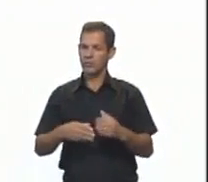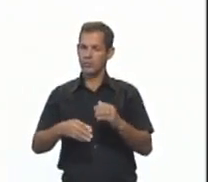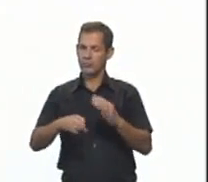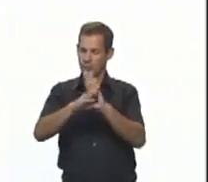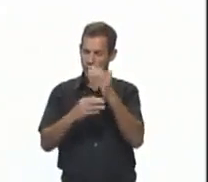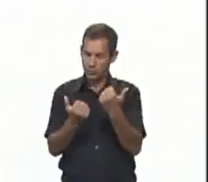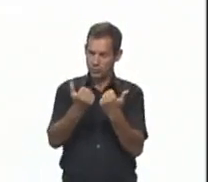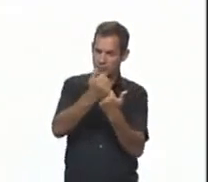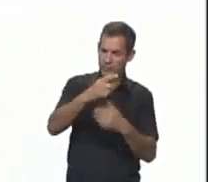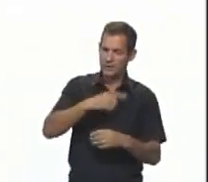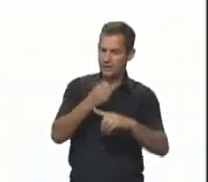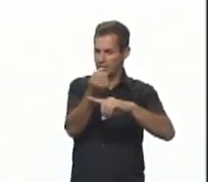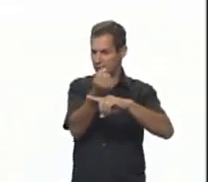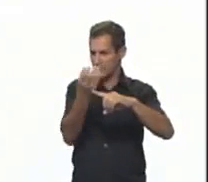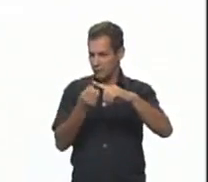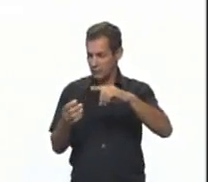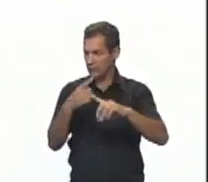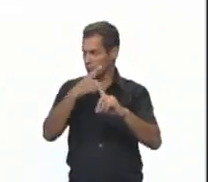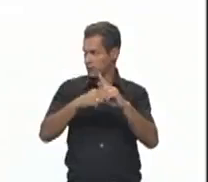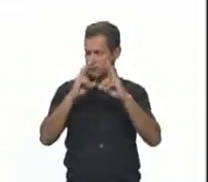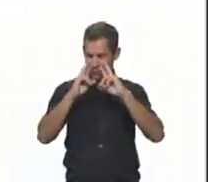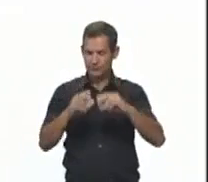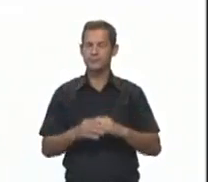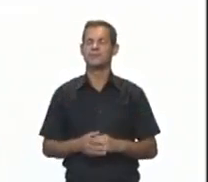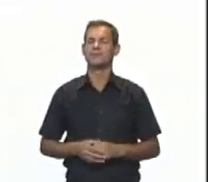substituição, a gente tem uma função desse tipo, ó,